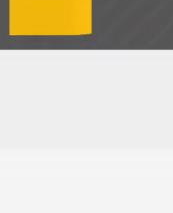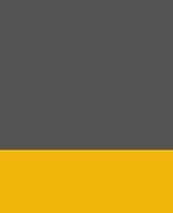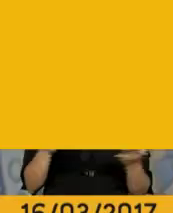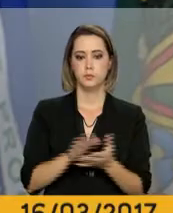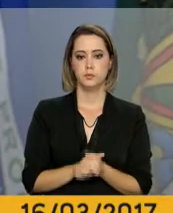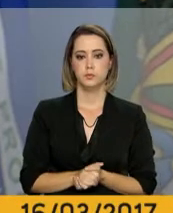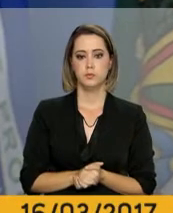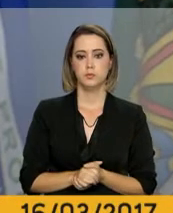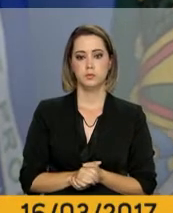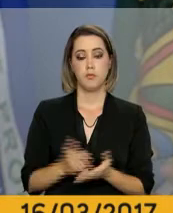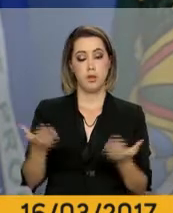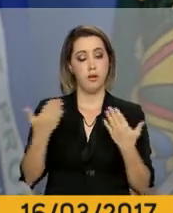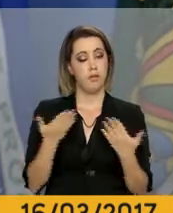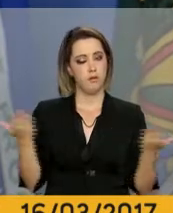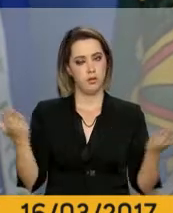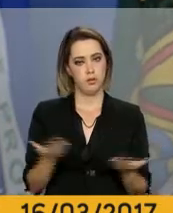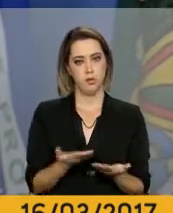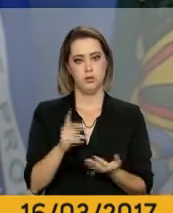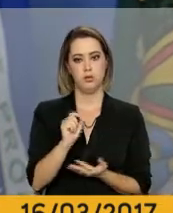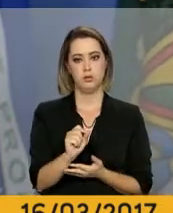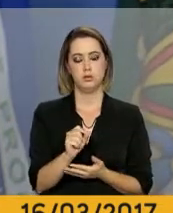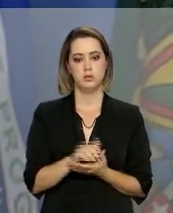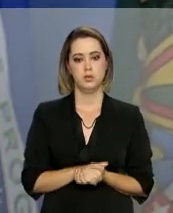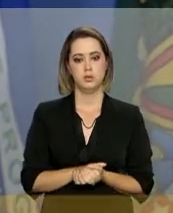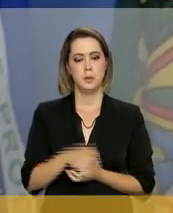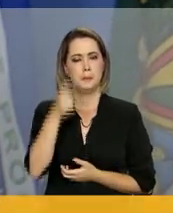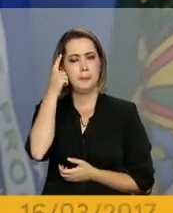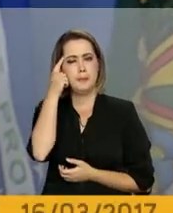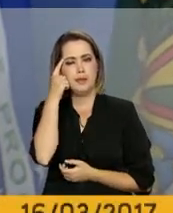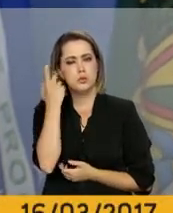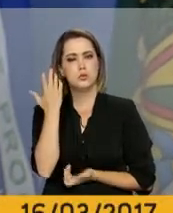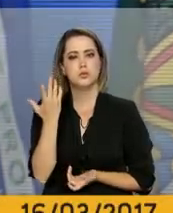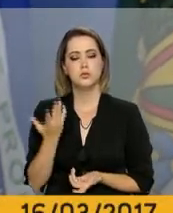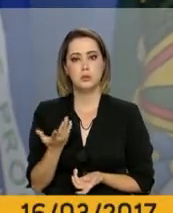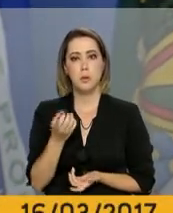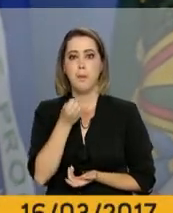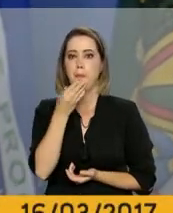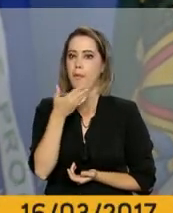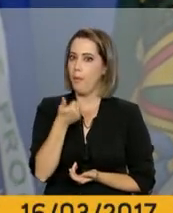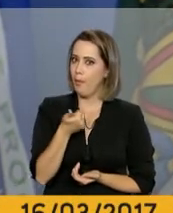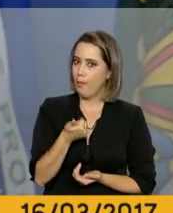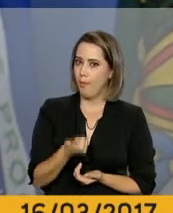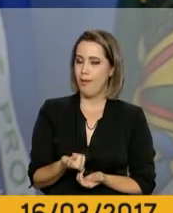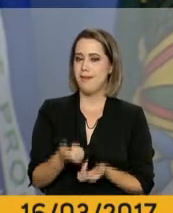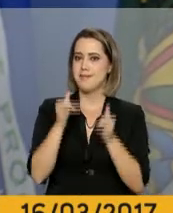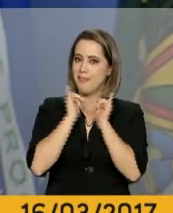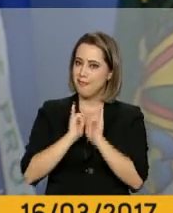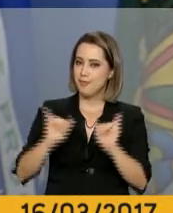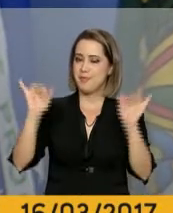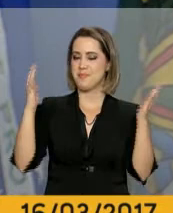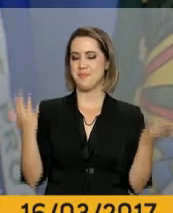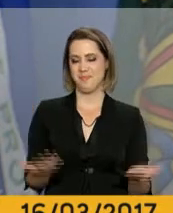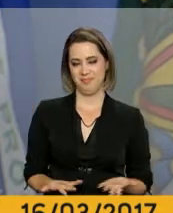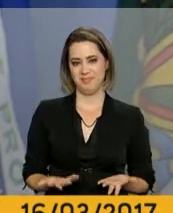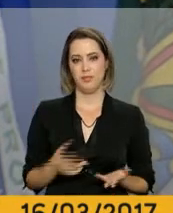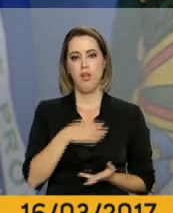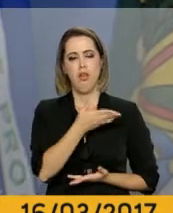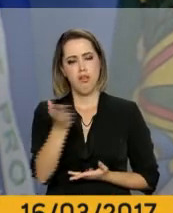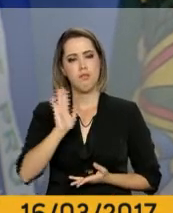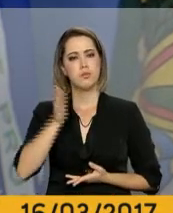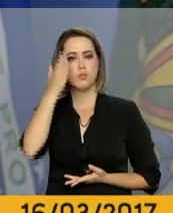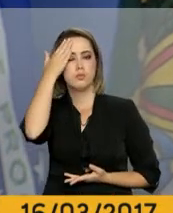venho para aqui penso eu boas novas vocês sabem